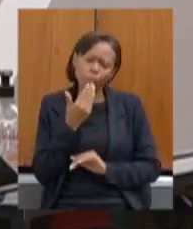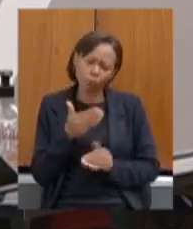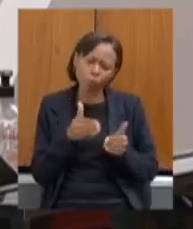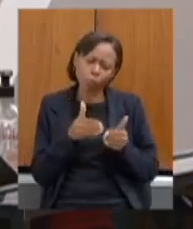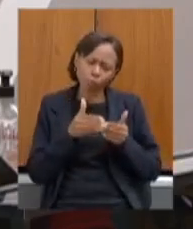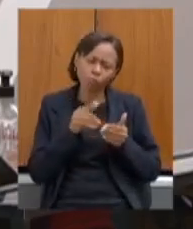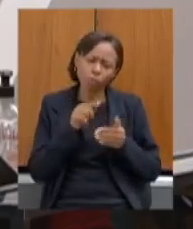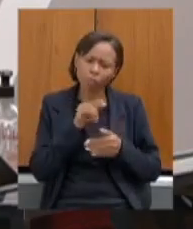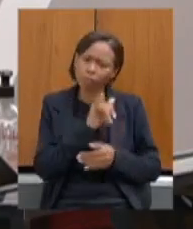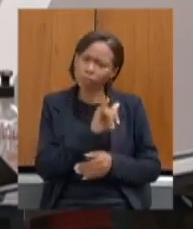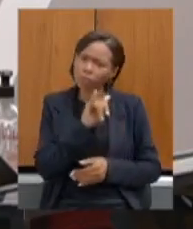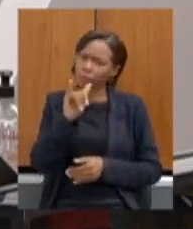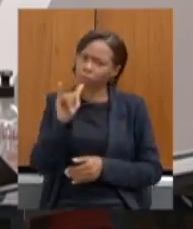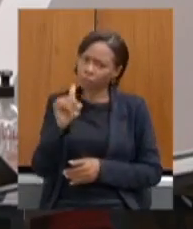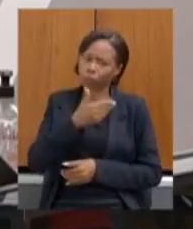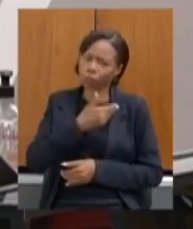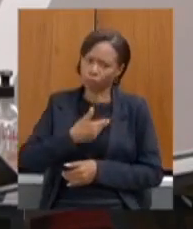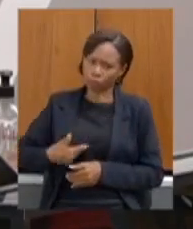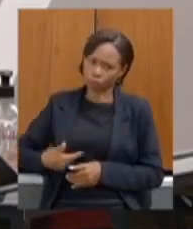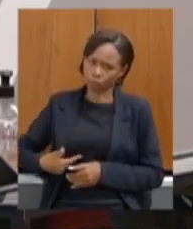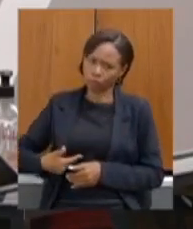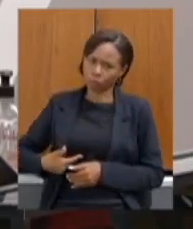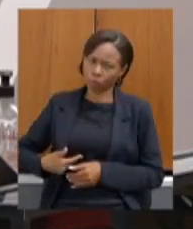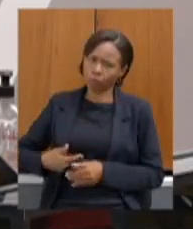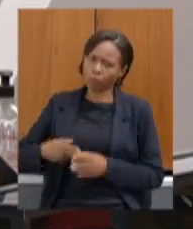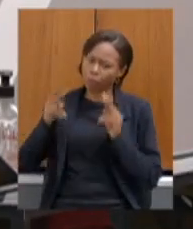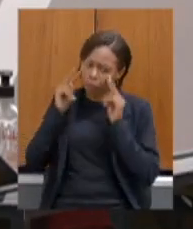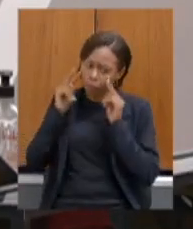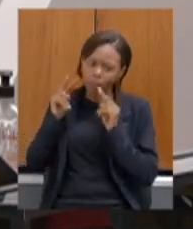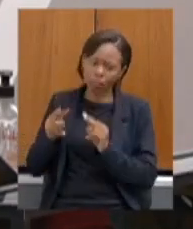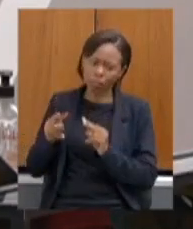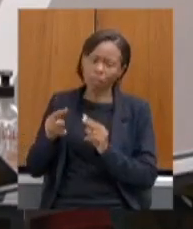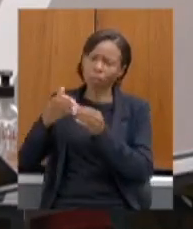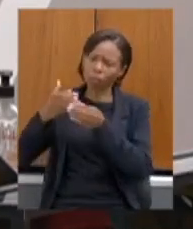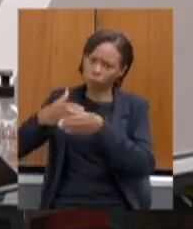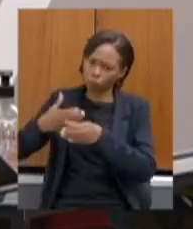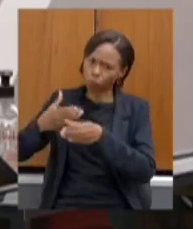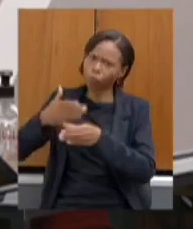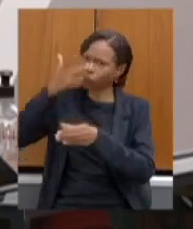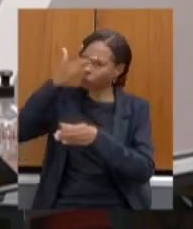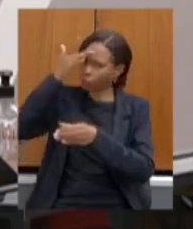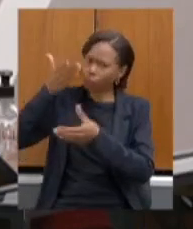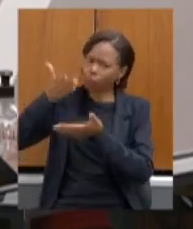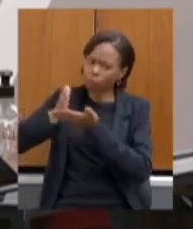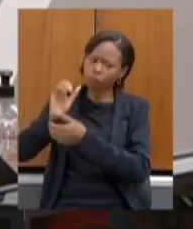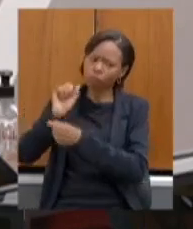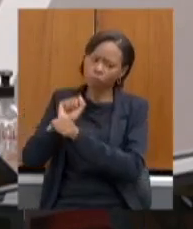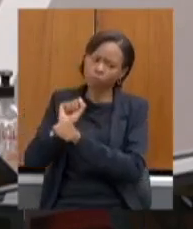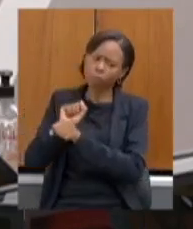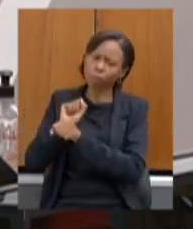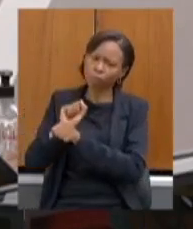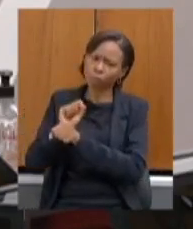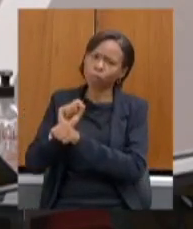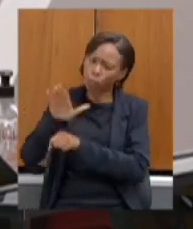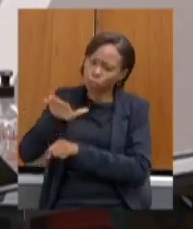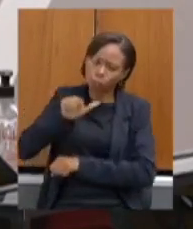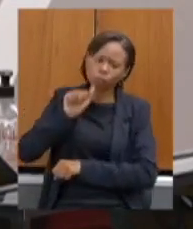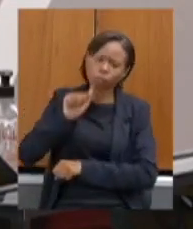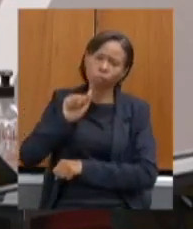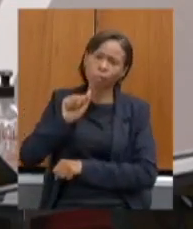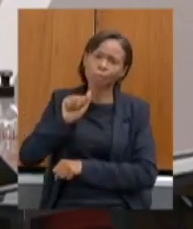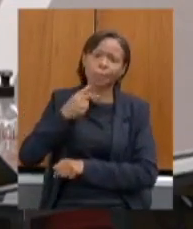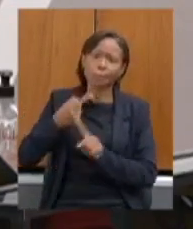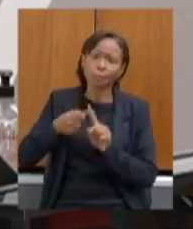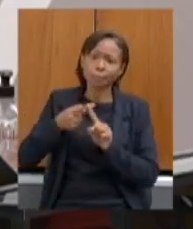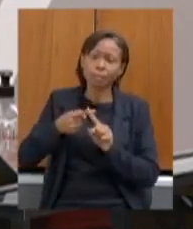governador, para que olhe com carinho e o que depender desta casa, Igor. Este deputado aqui, eu tenho certeza que vários